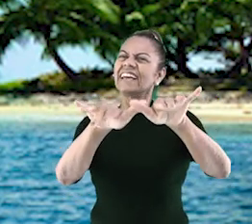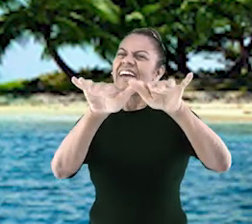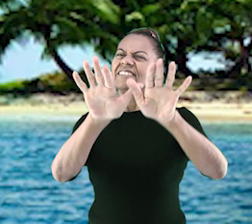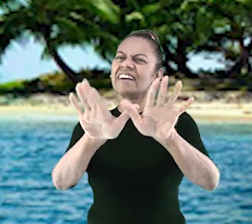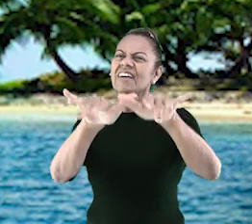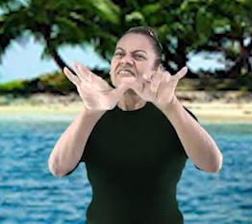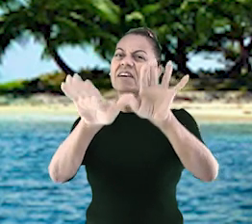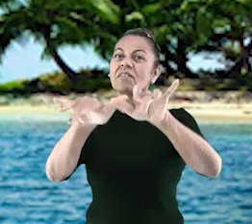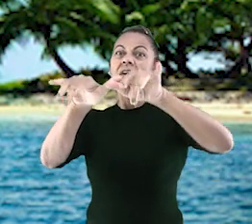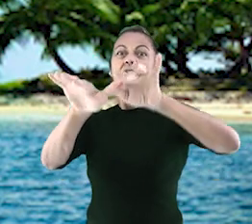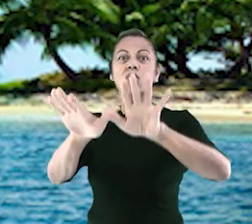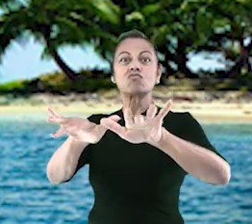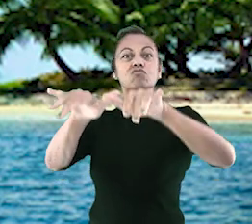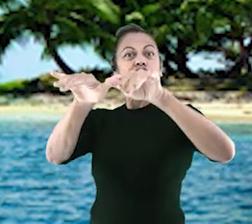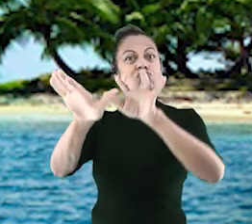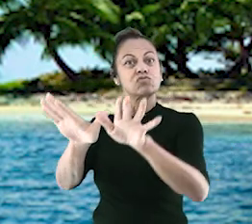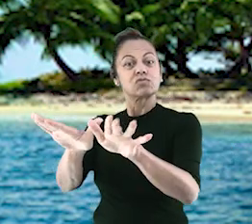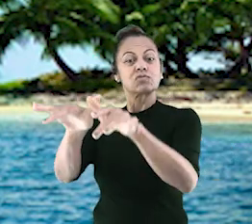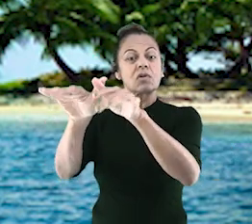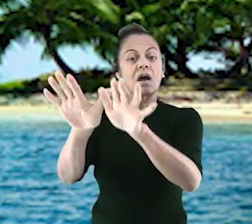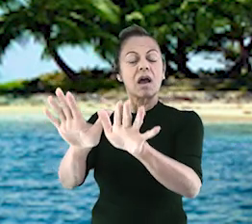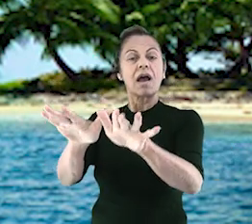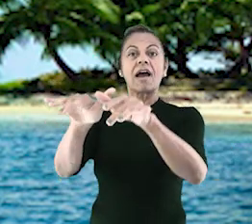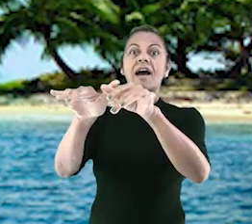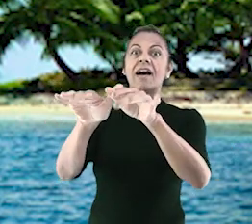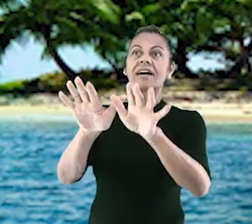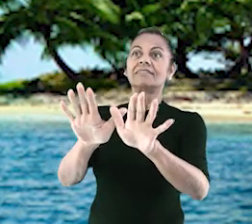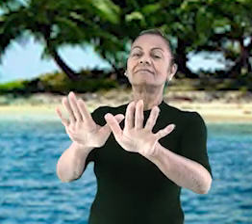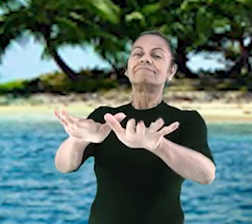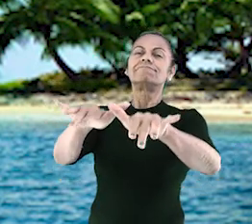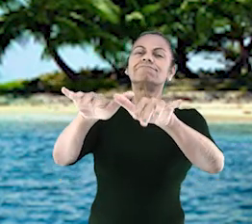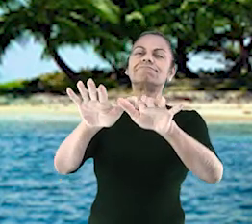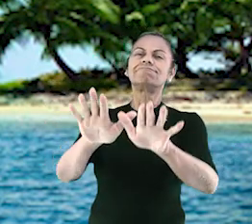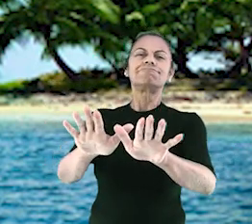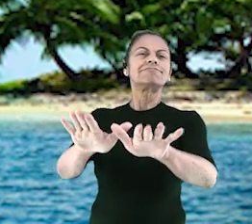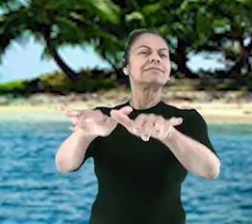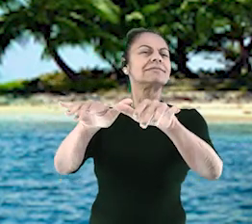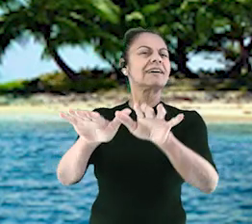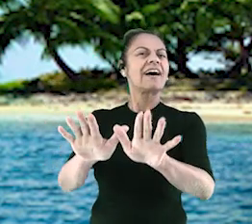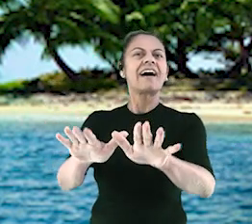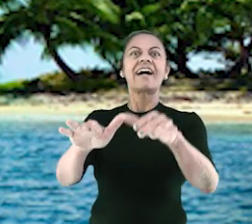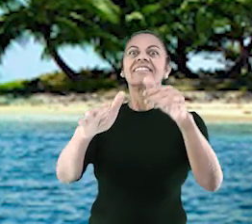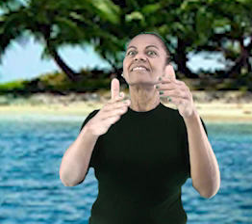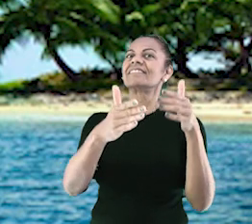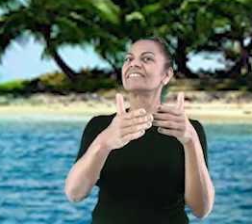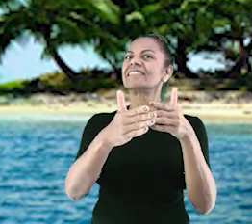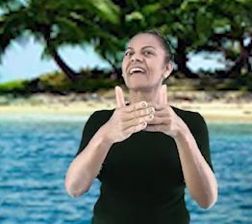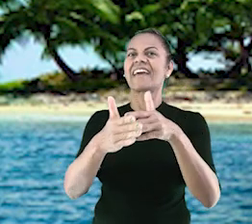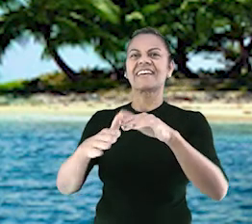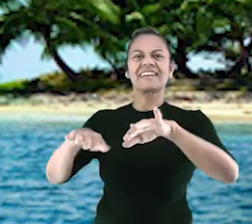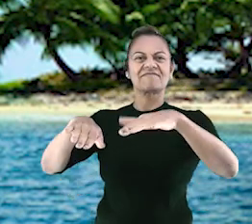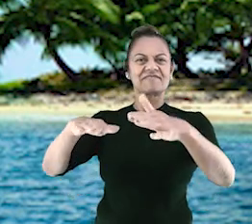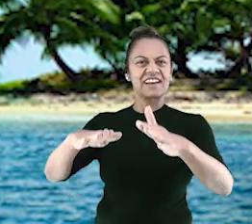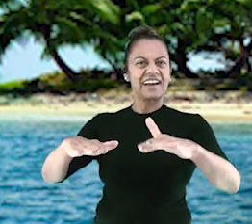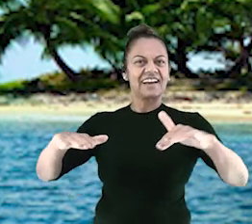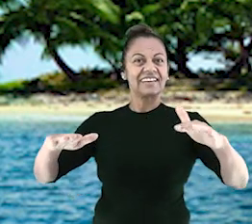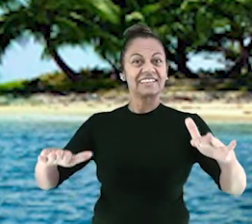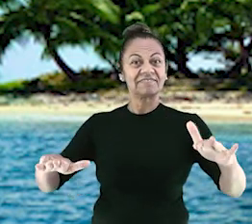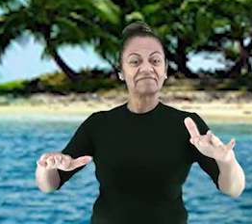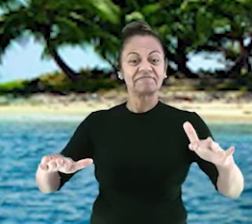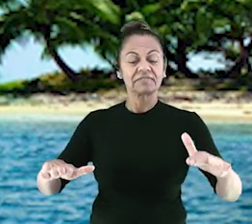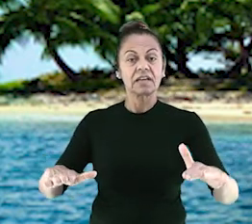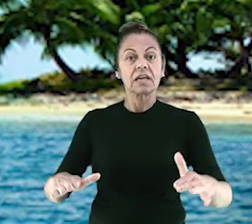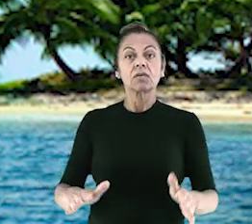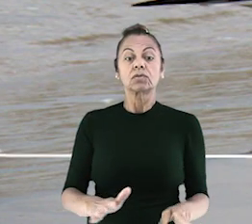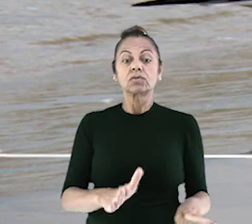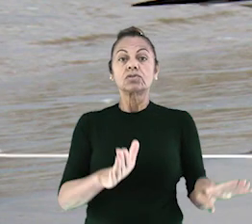vap vap vap vap vap vap vap vap vap vap vap e voou sem parar até a